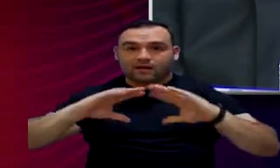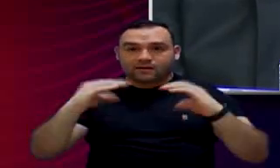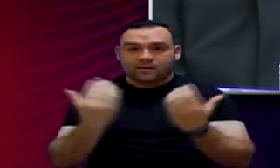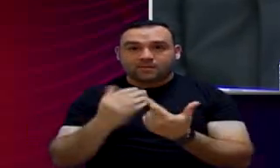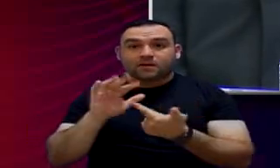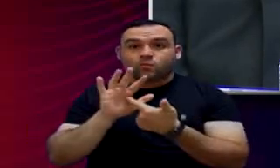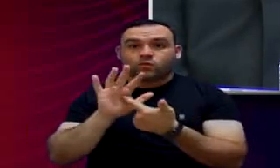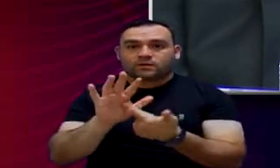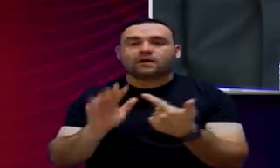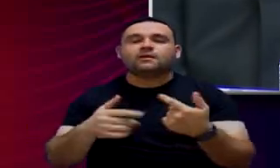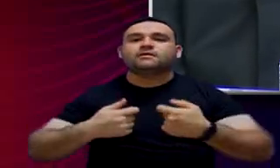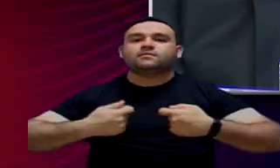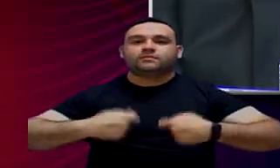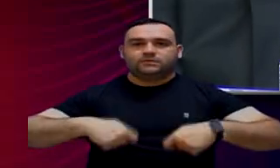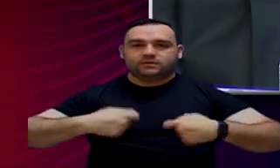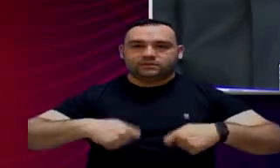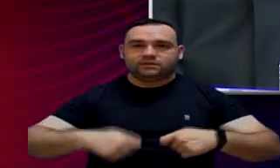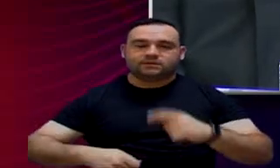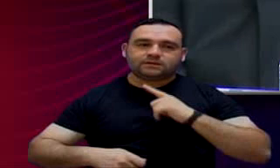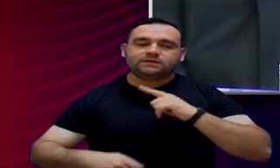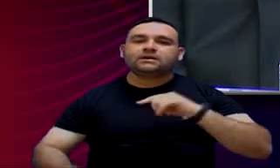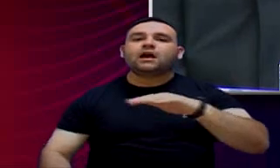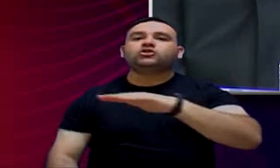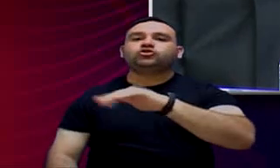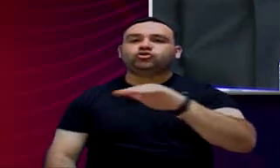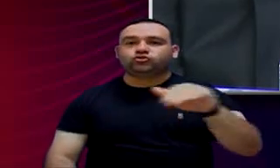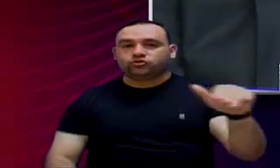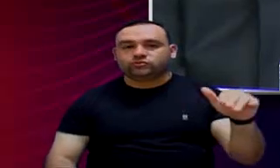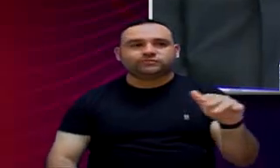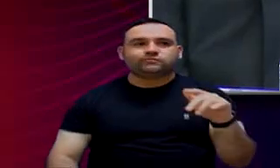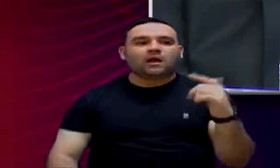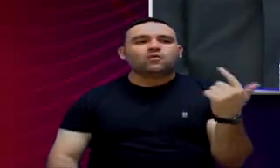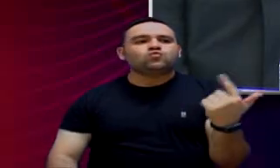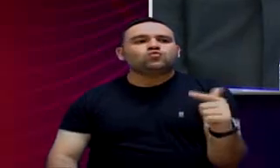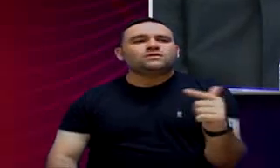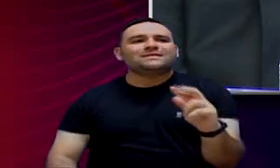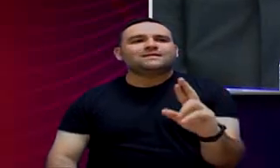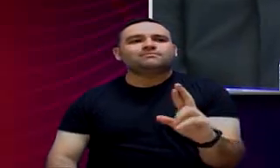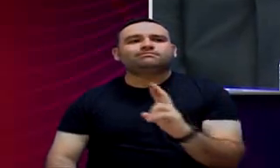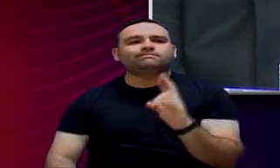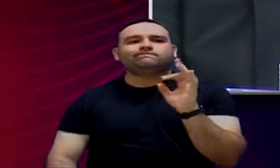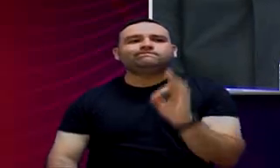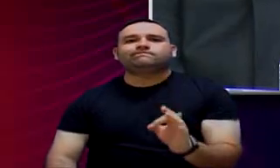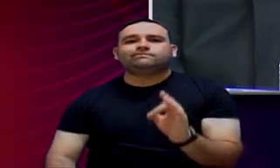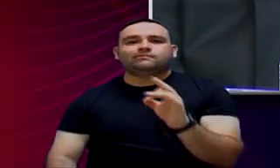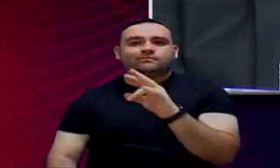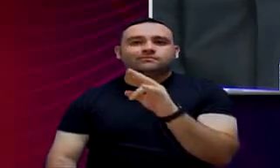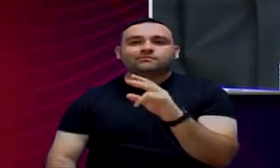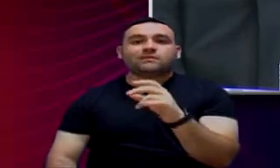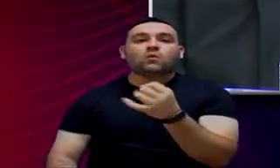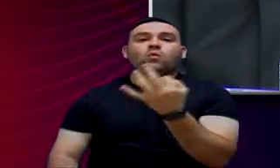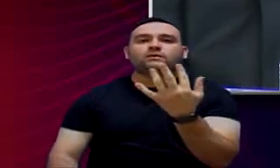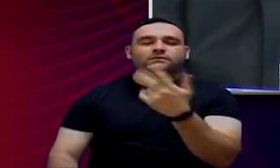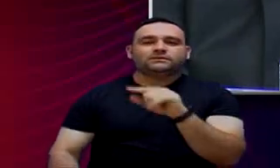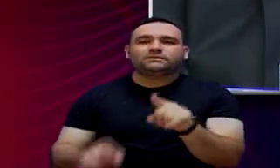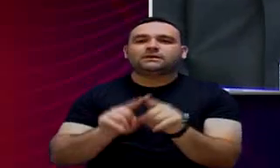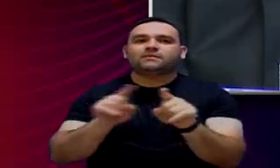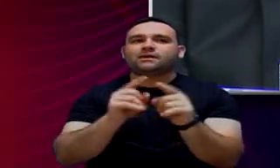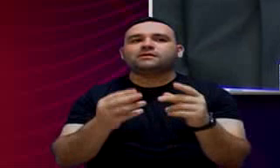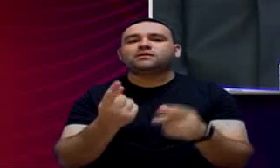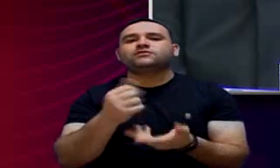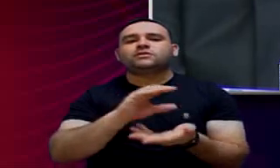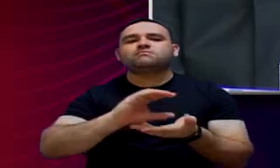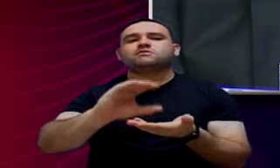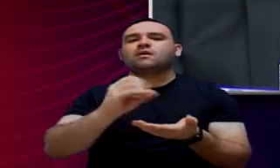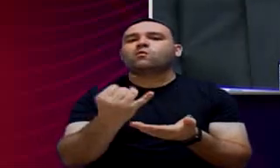apontar que precisa haver um chamamento não tem uma resposta da previsão e nem quanto tá sendo